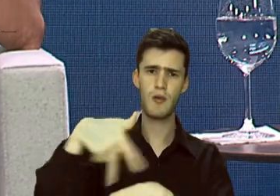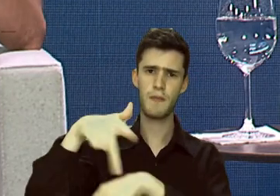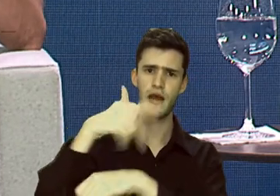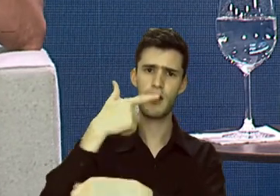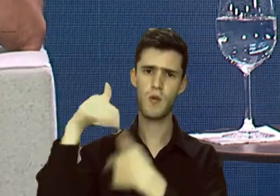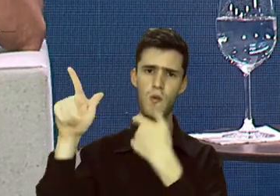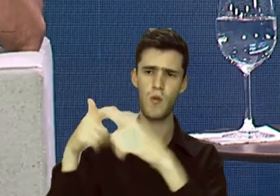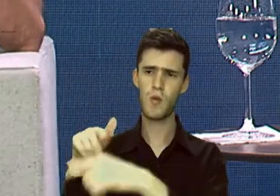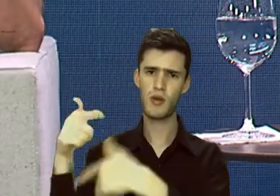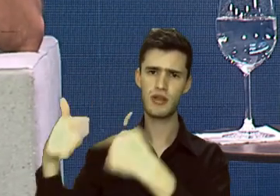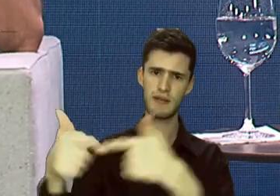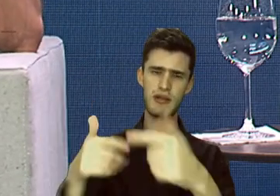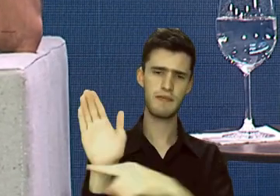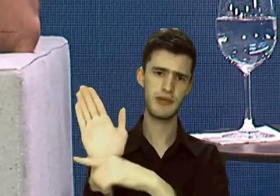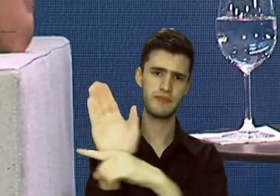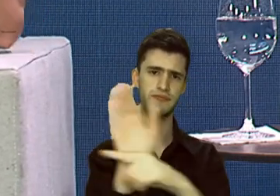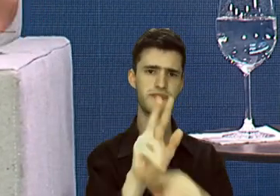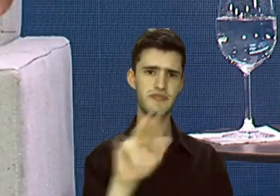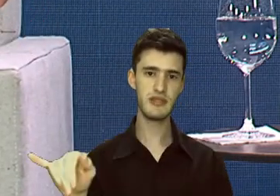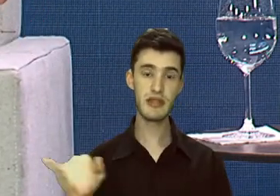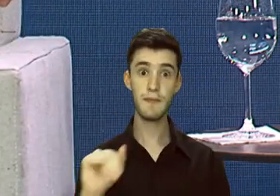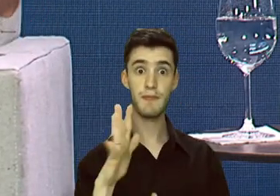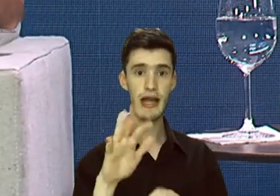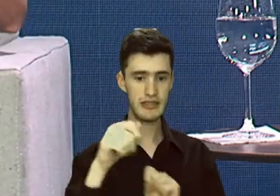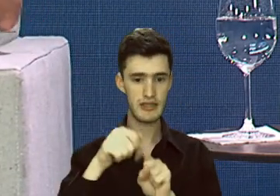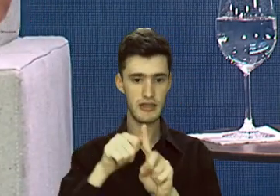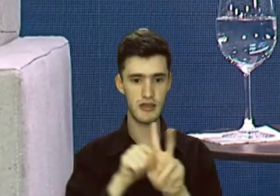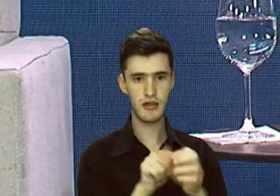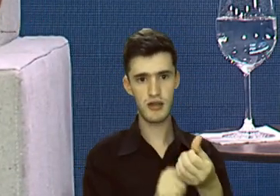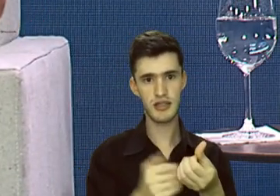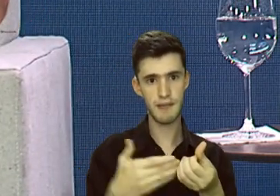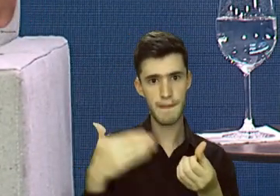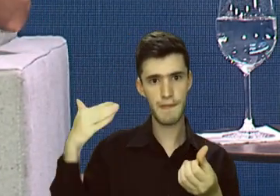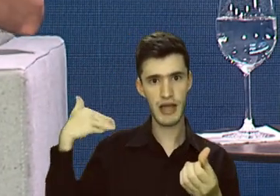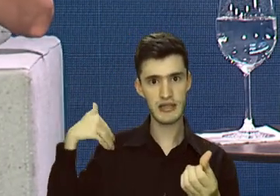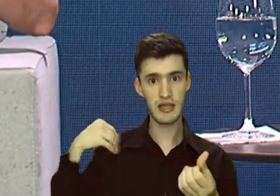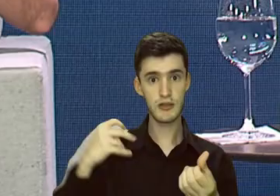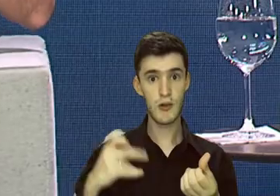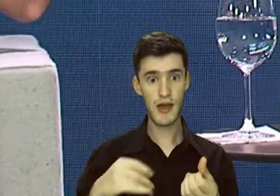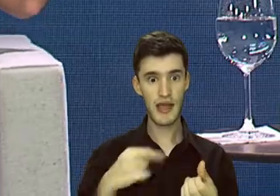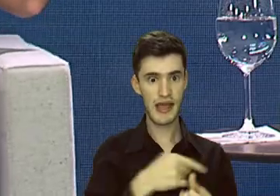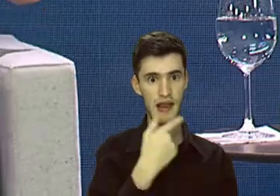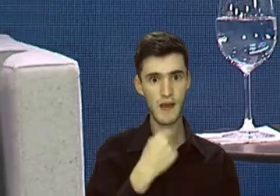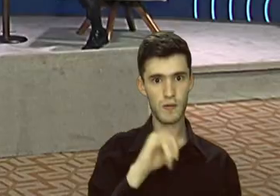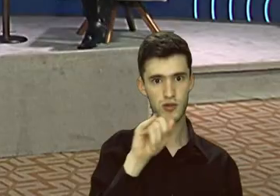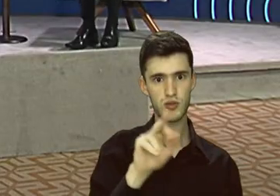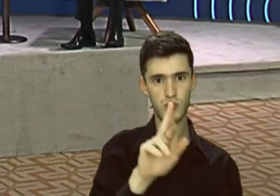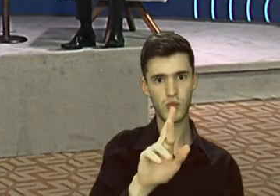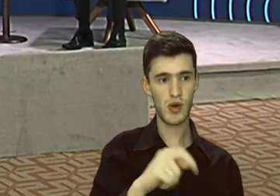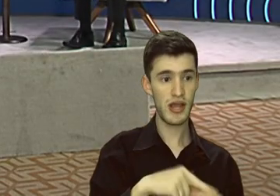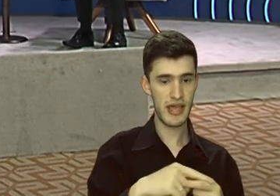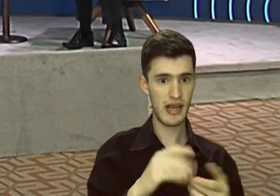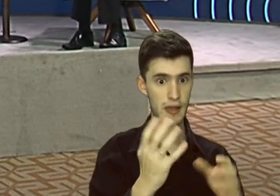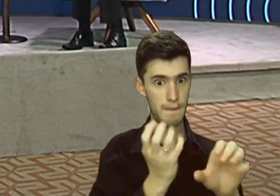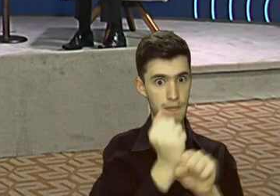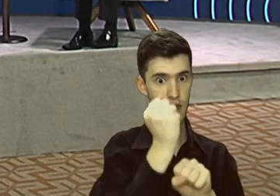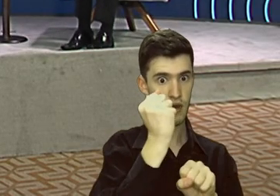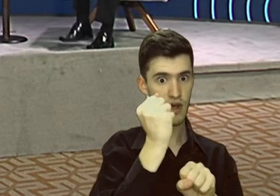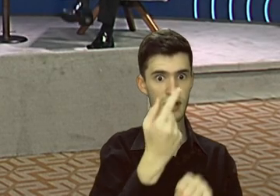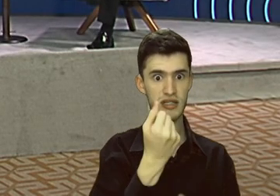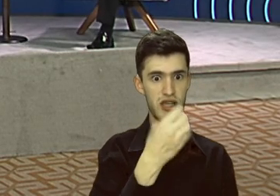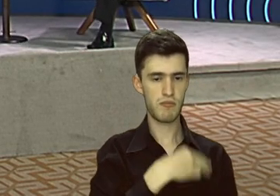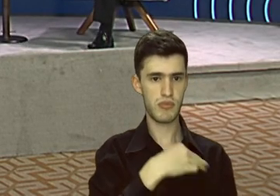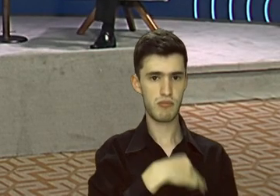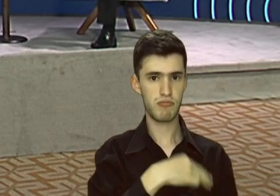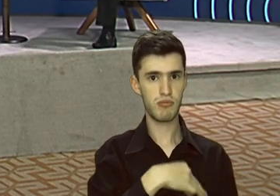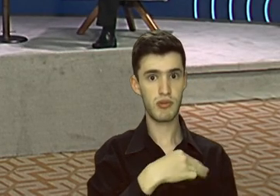seis meses para cá aquela loucura de Ah o cara era Júnior se formou em seis meses ganhava x e mas etapa